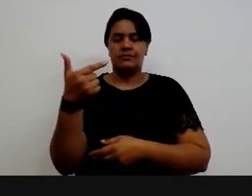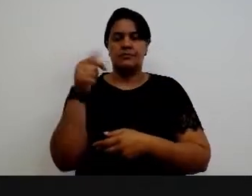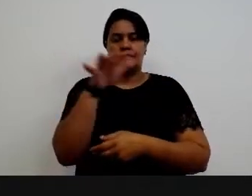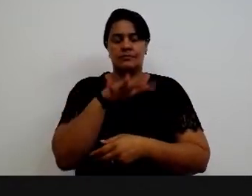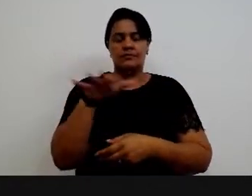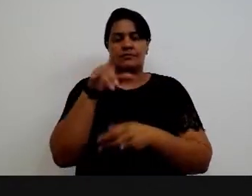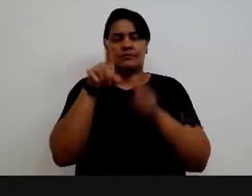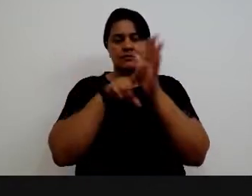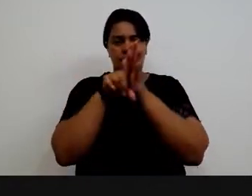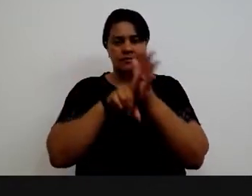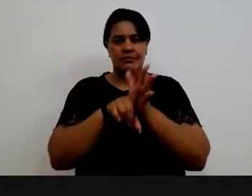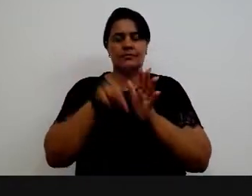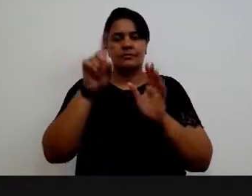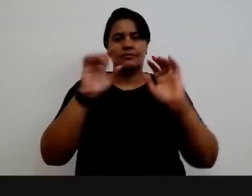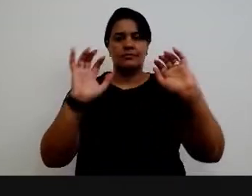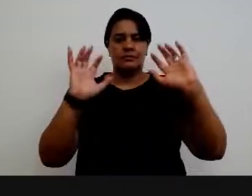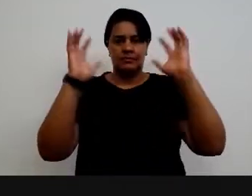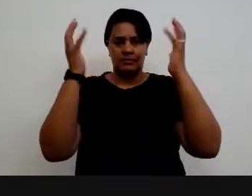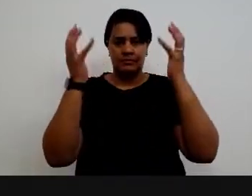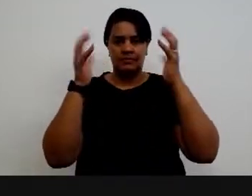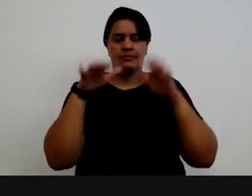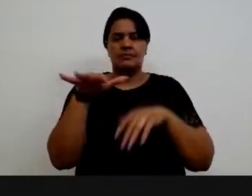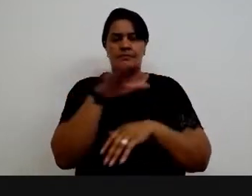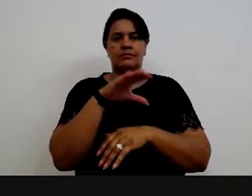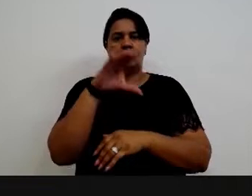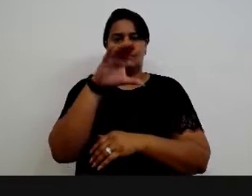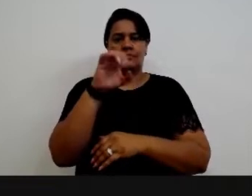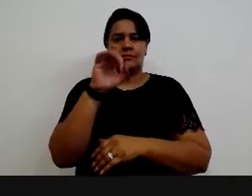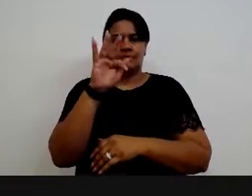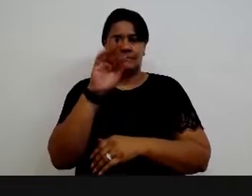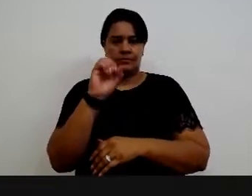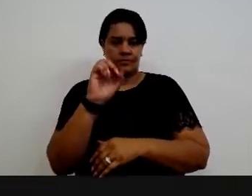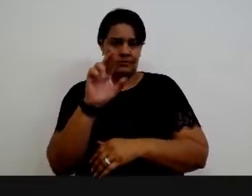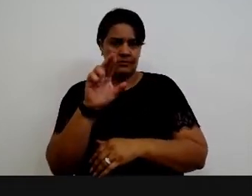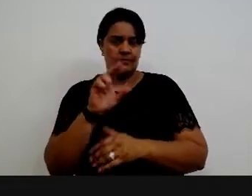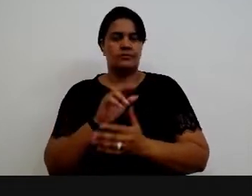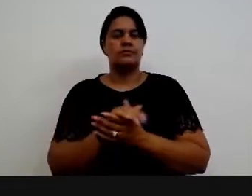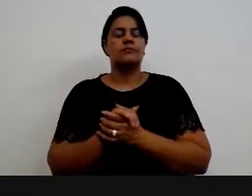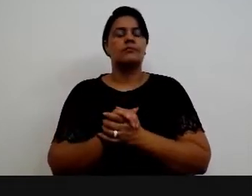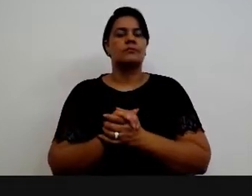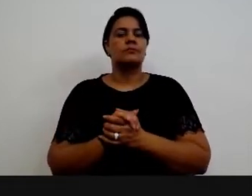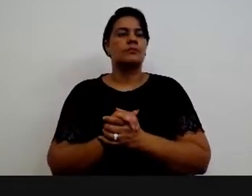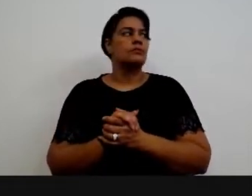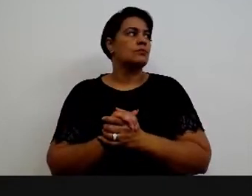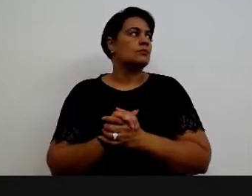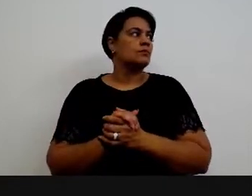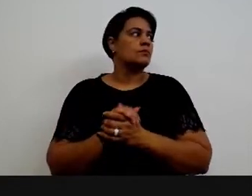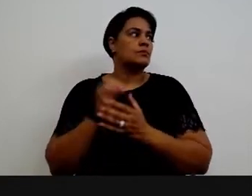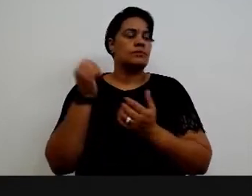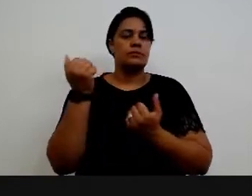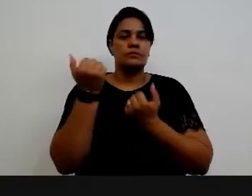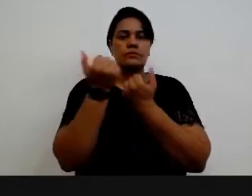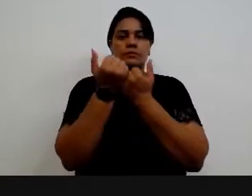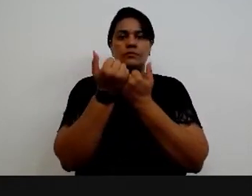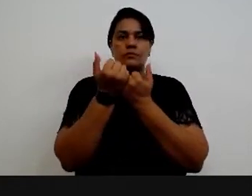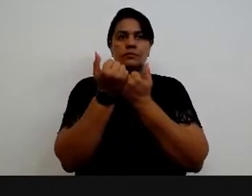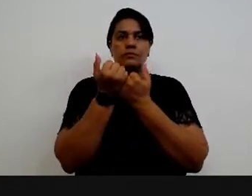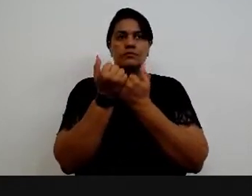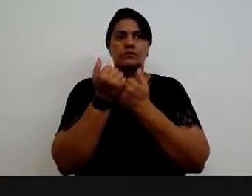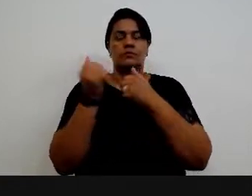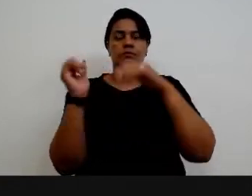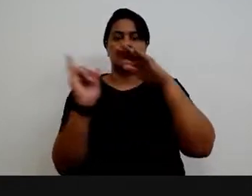um evento realizado pelo Centro de Formação, Treinamento e Aperfeiçoamento da Câmara, com apoio do